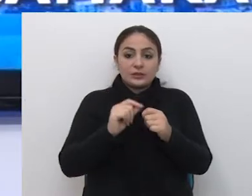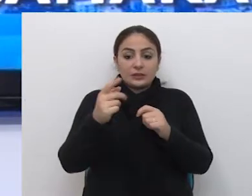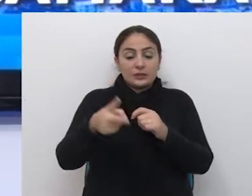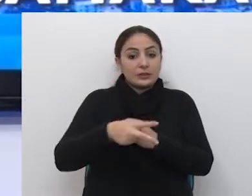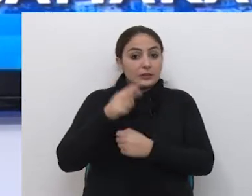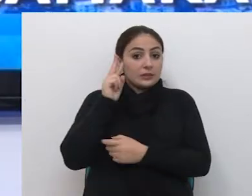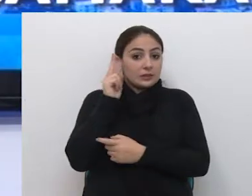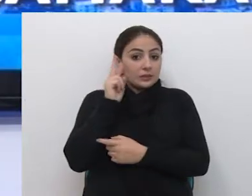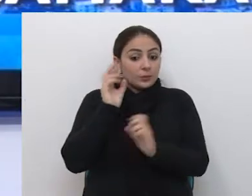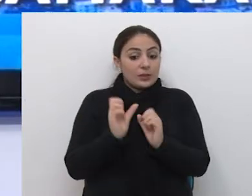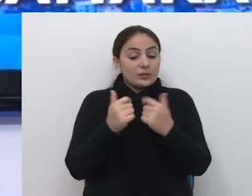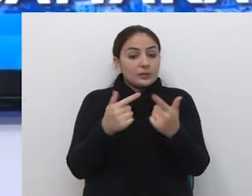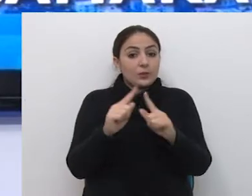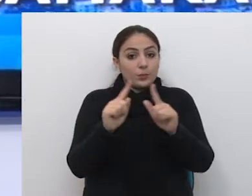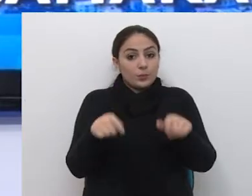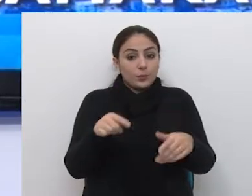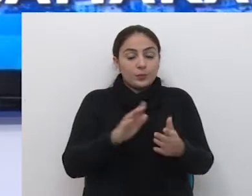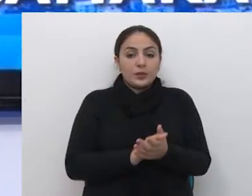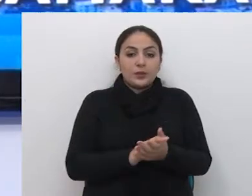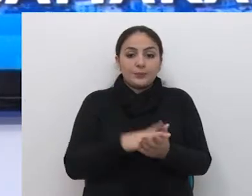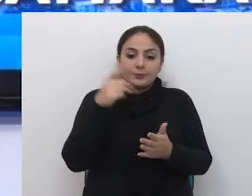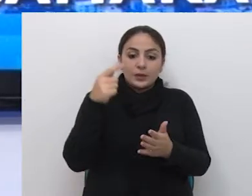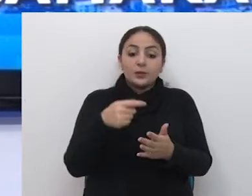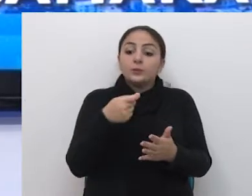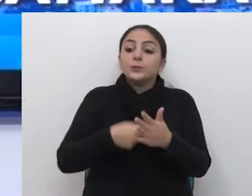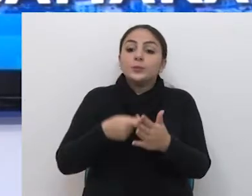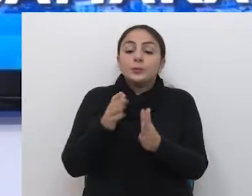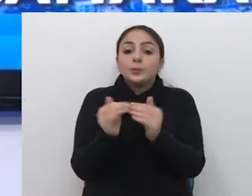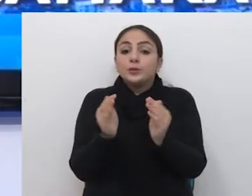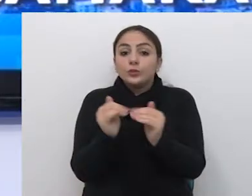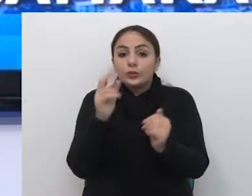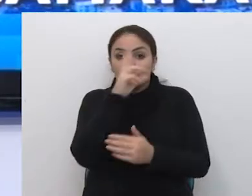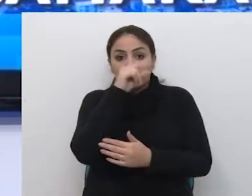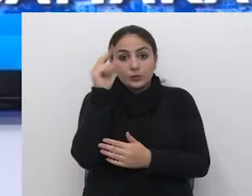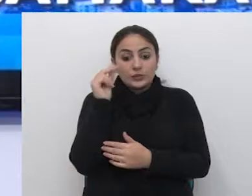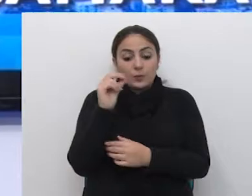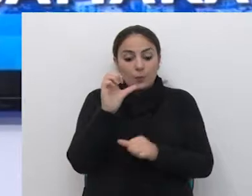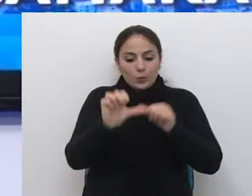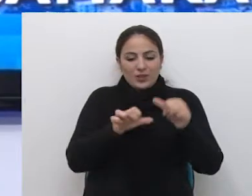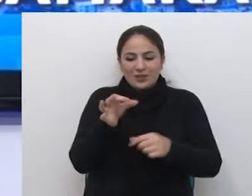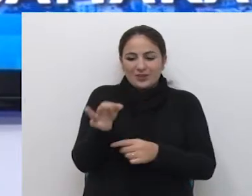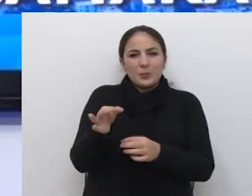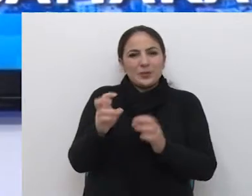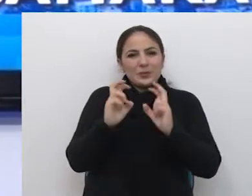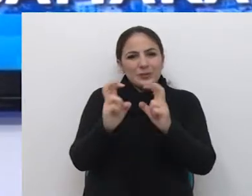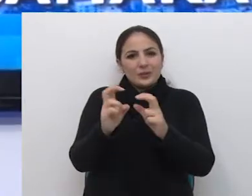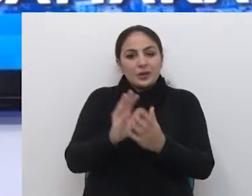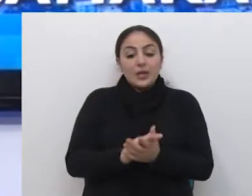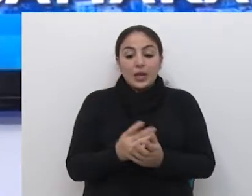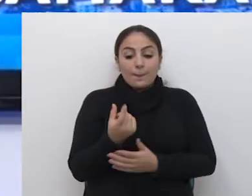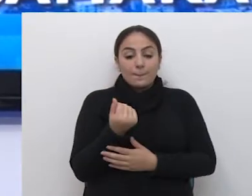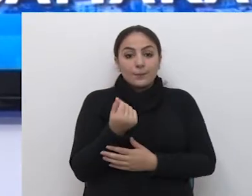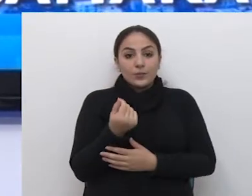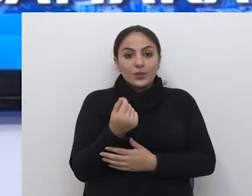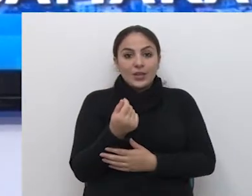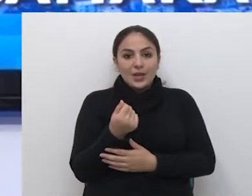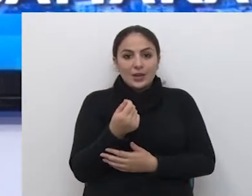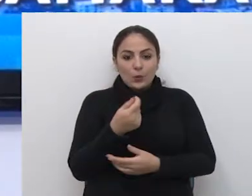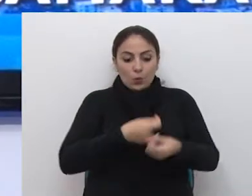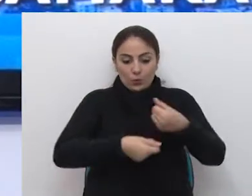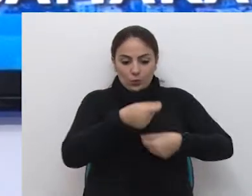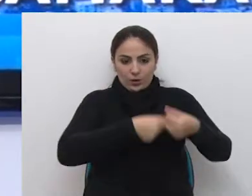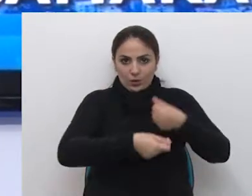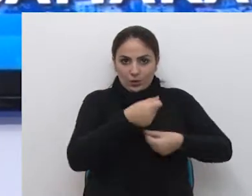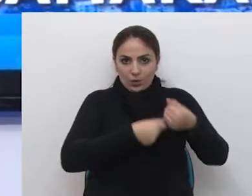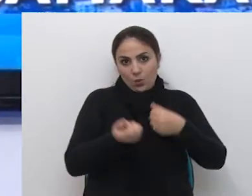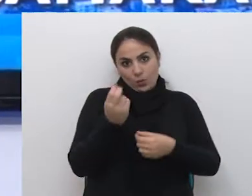na segunda-feira um ato público pressionando o Executivo a converter o Vale Transporte em pecúnia, o que pode ser